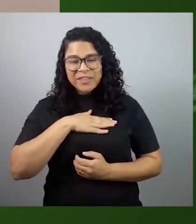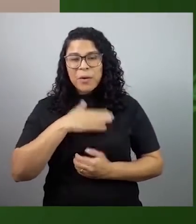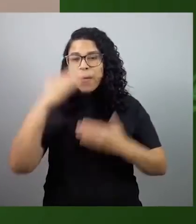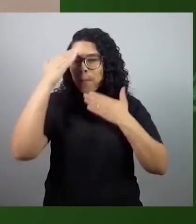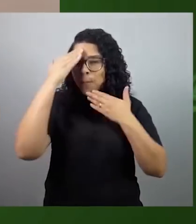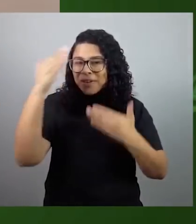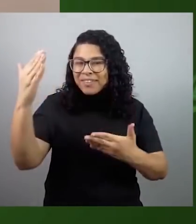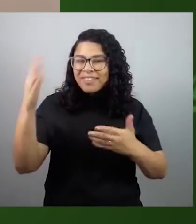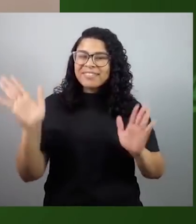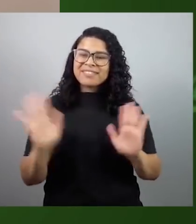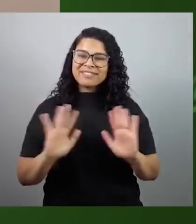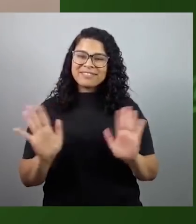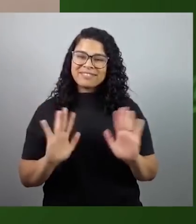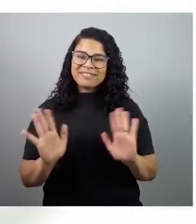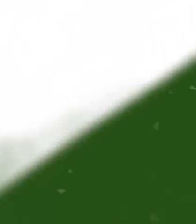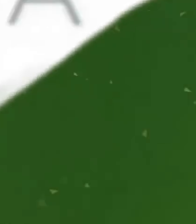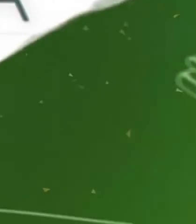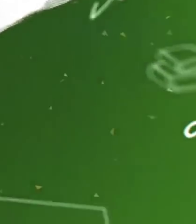tchau!